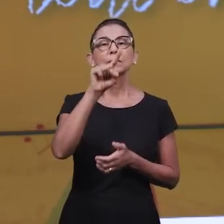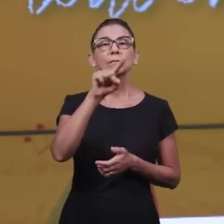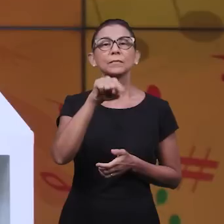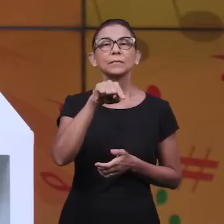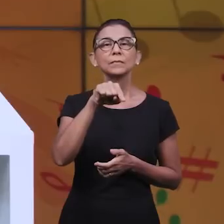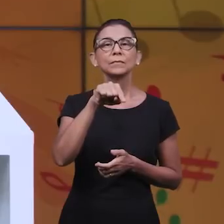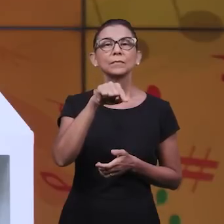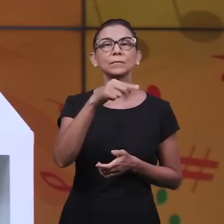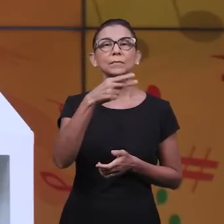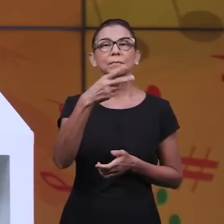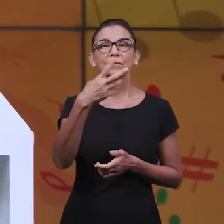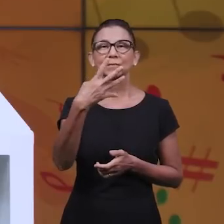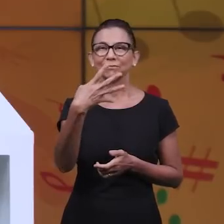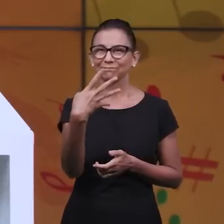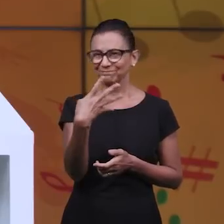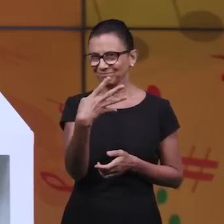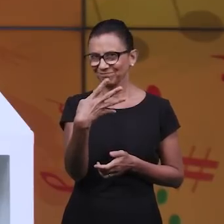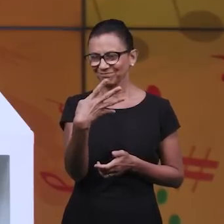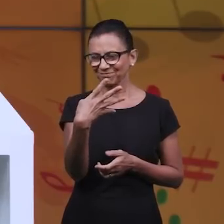compasso